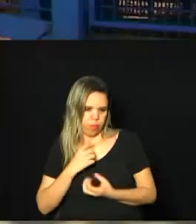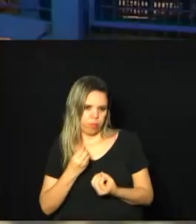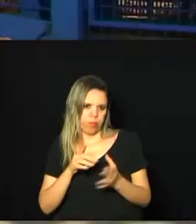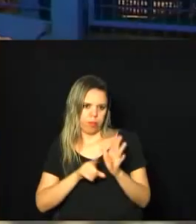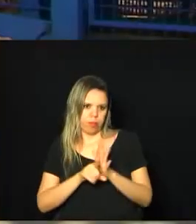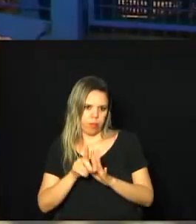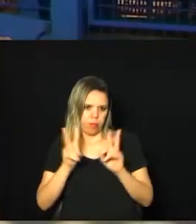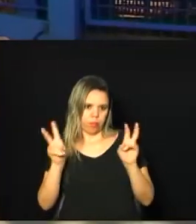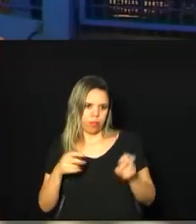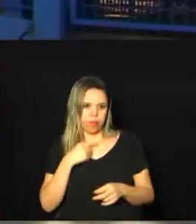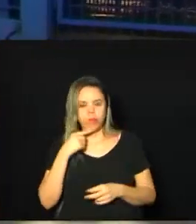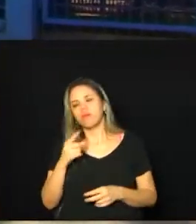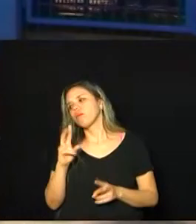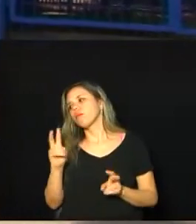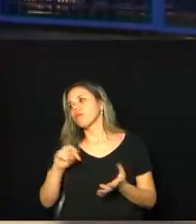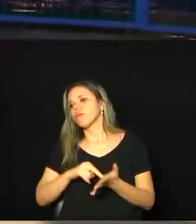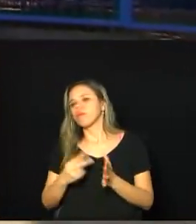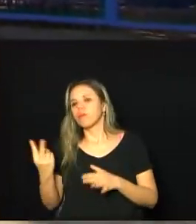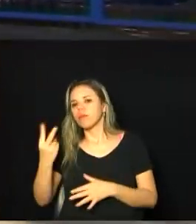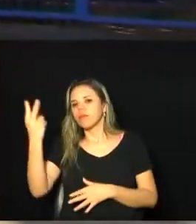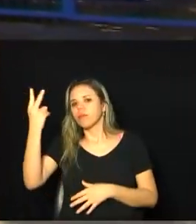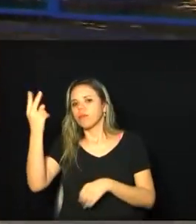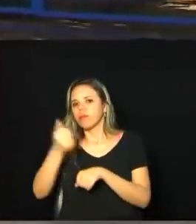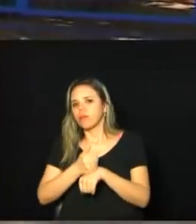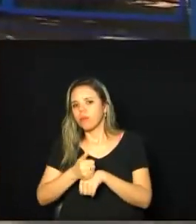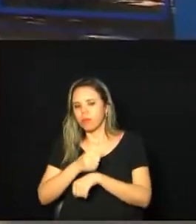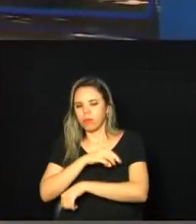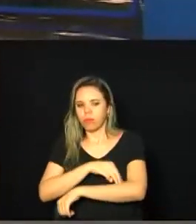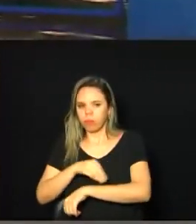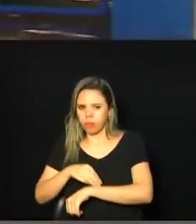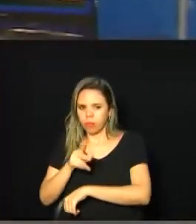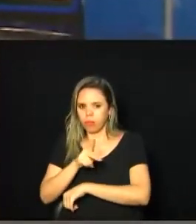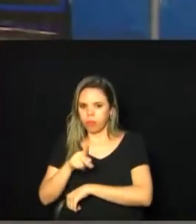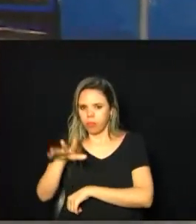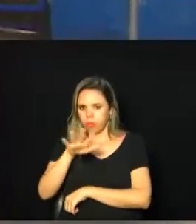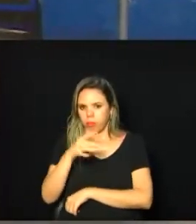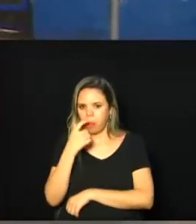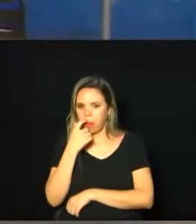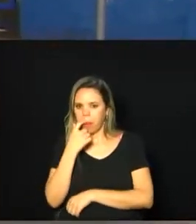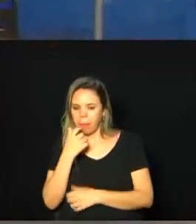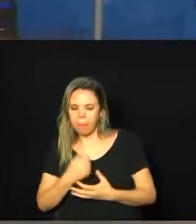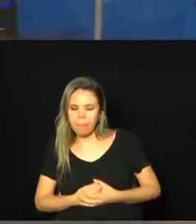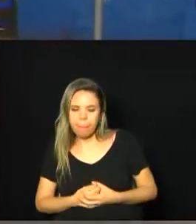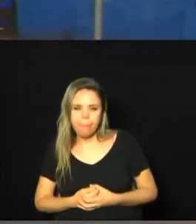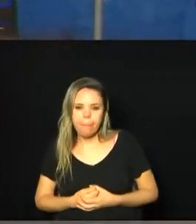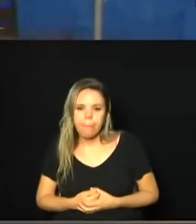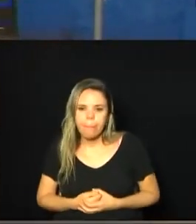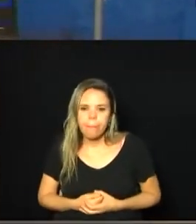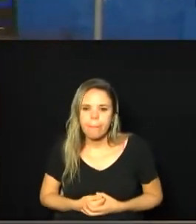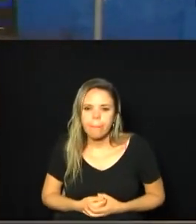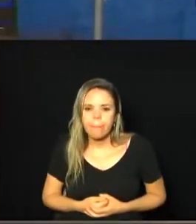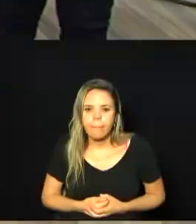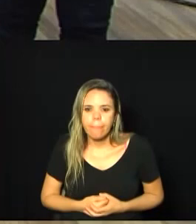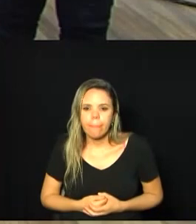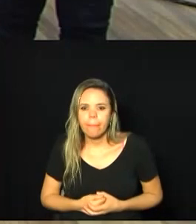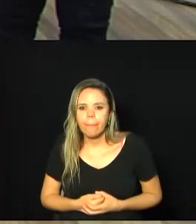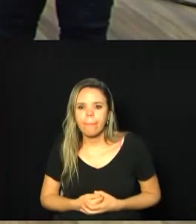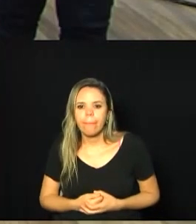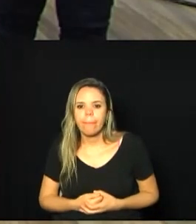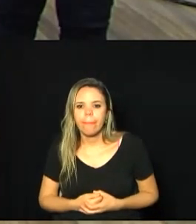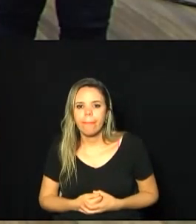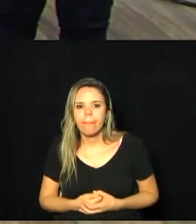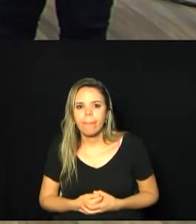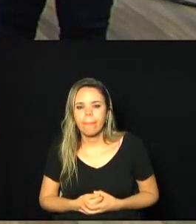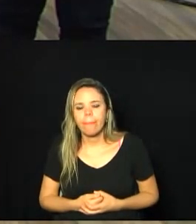essa questão que diz respeito à valorização do magistério, à valorização dos professores da nossa cidade.